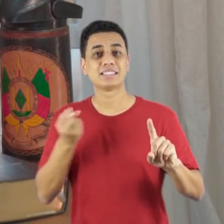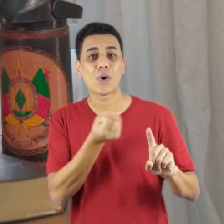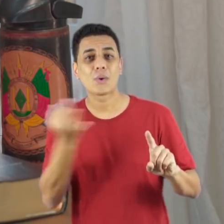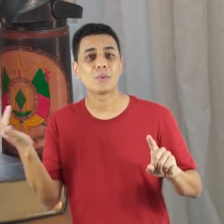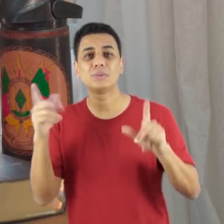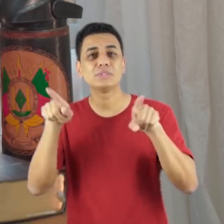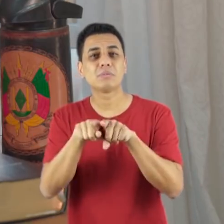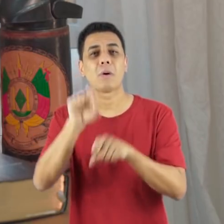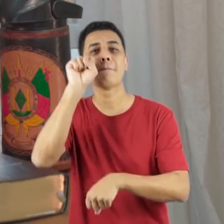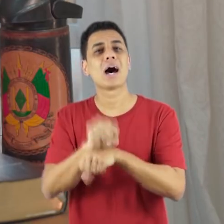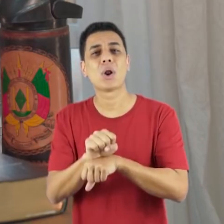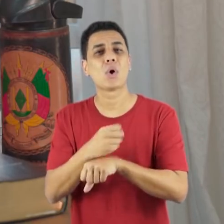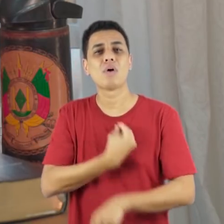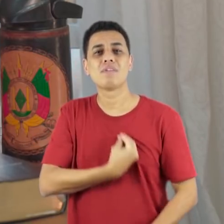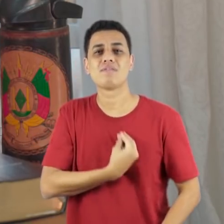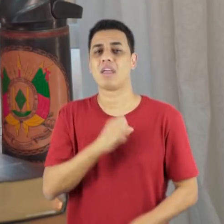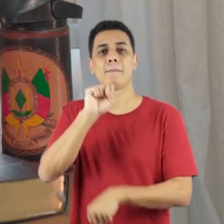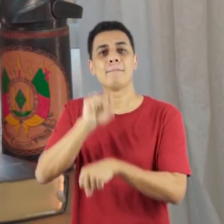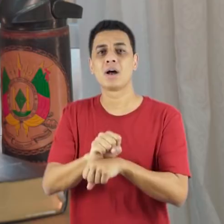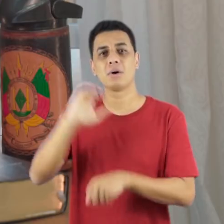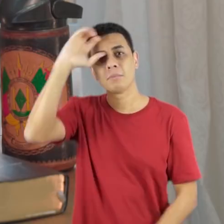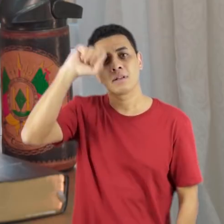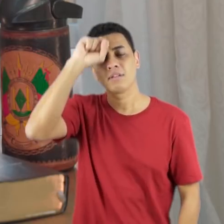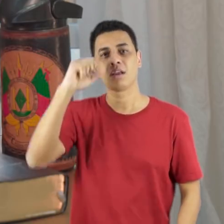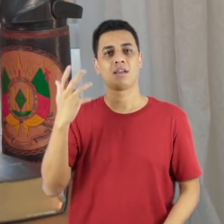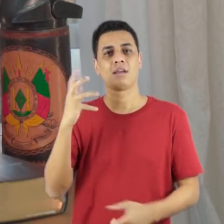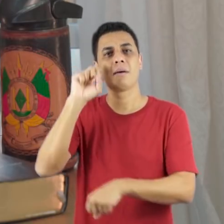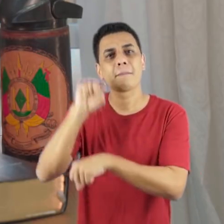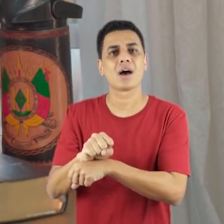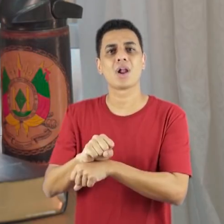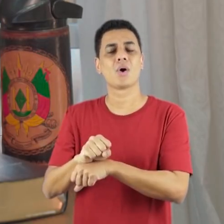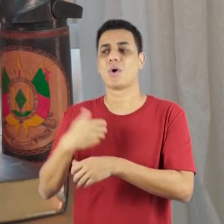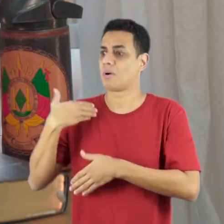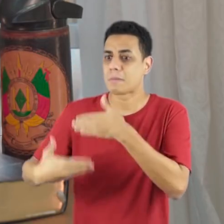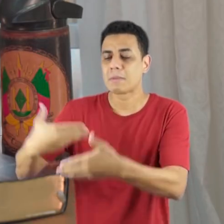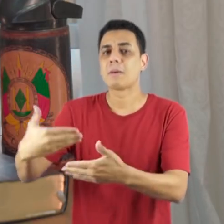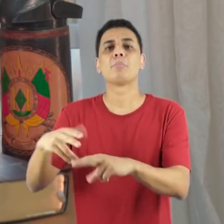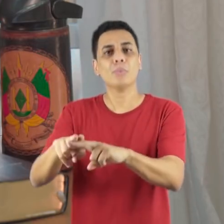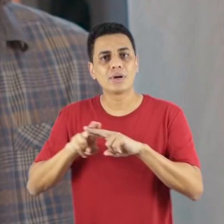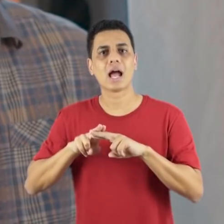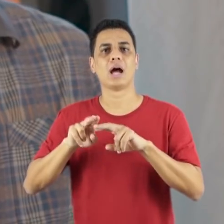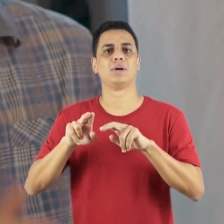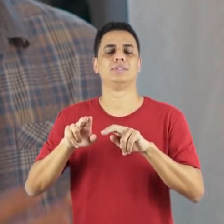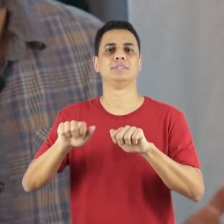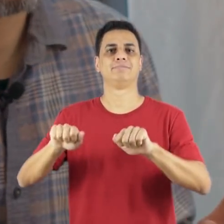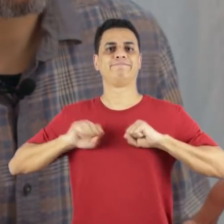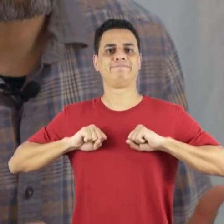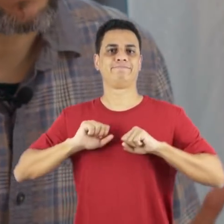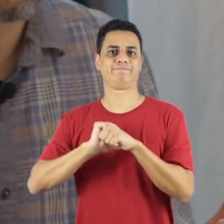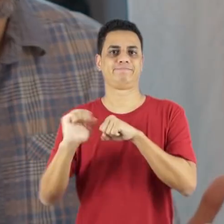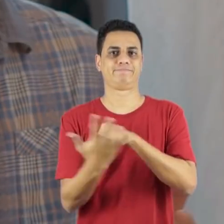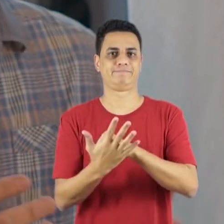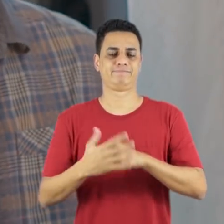muitos pararam de viver, de crescer, de aprender em função das mudanças impostas por essa pandemia. Nós poderíamos